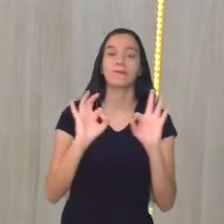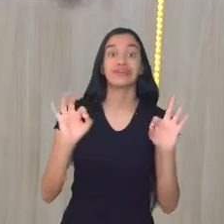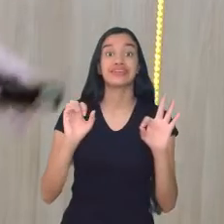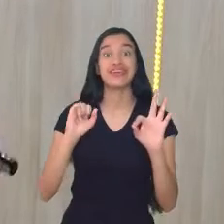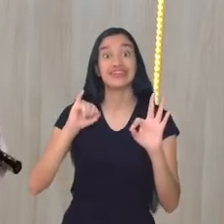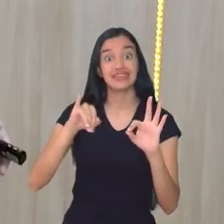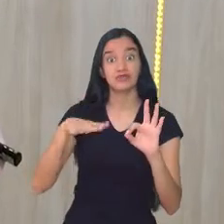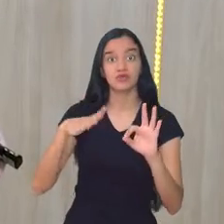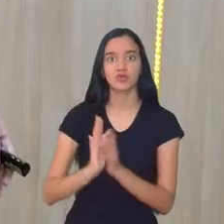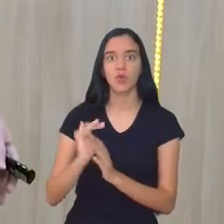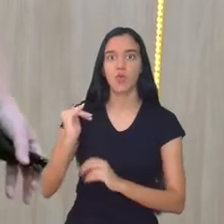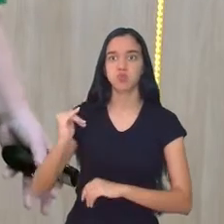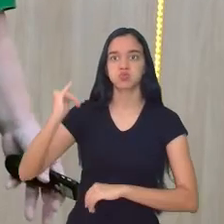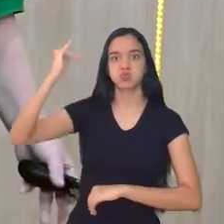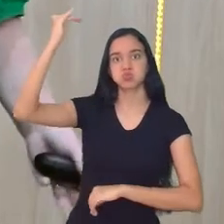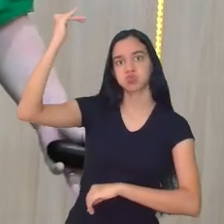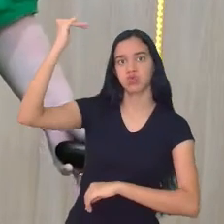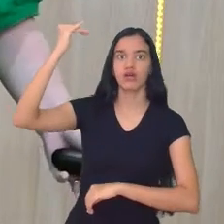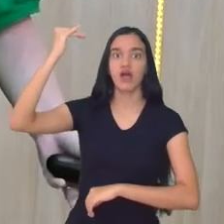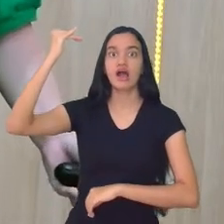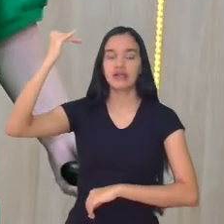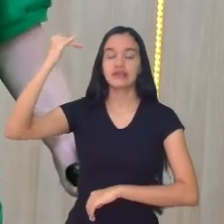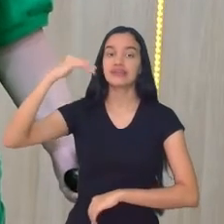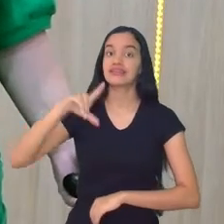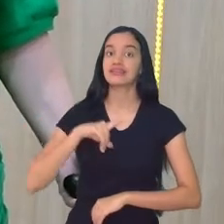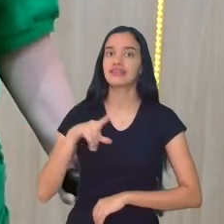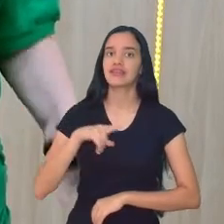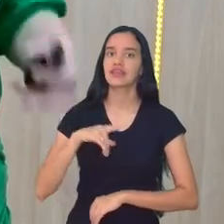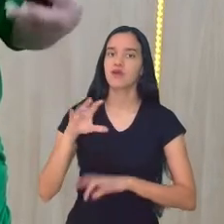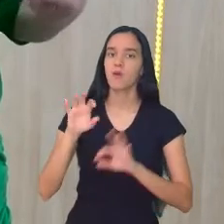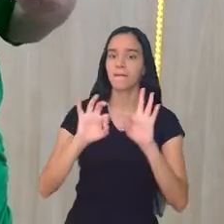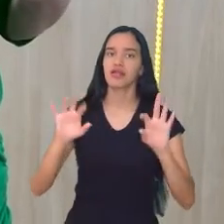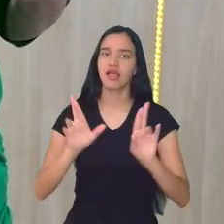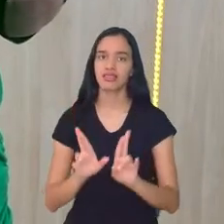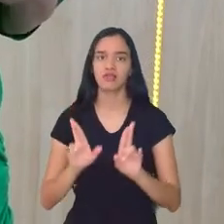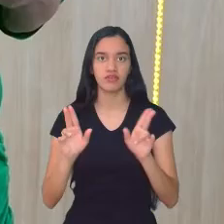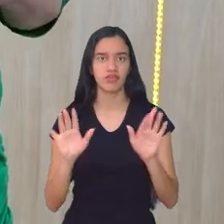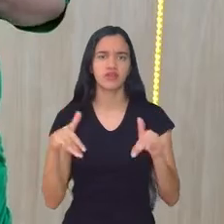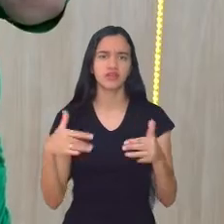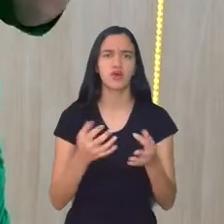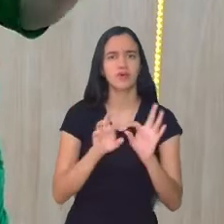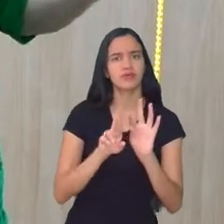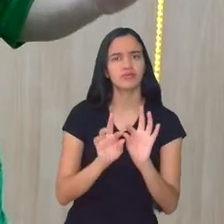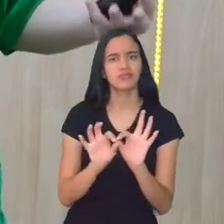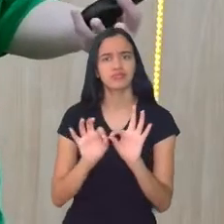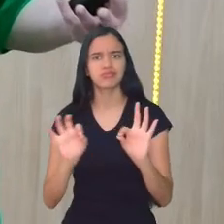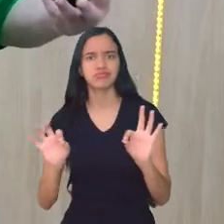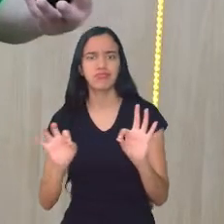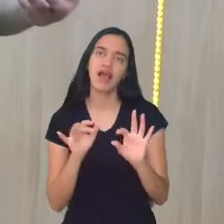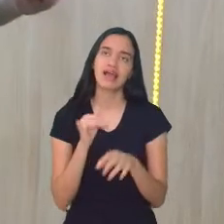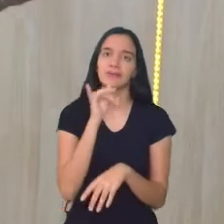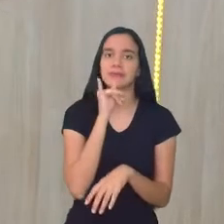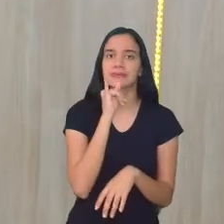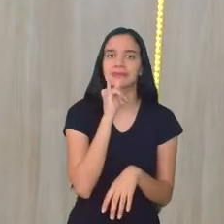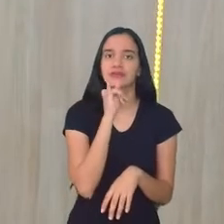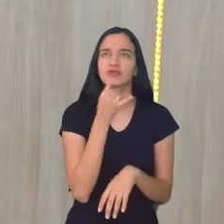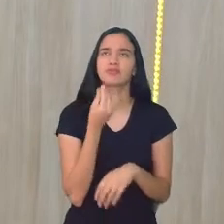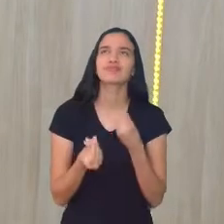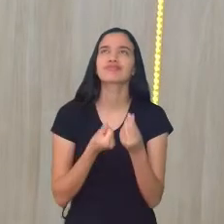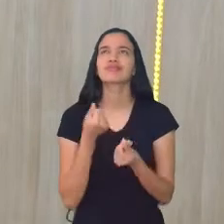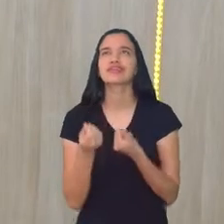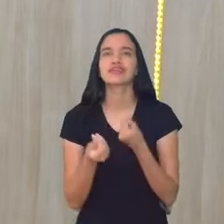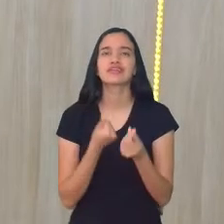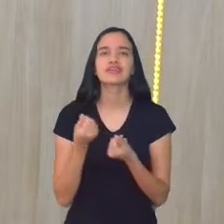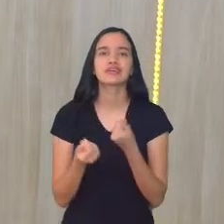fosse grandão, ia ter outra medida. Então, essas medidas, elas não eram, como é que eu